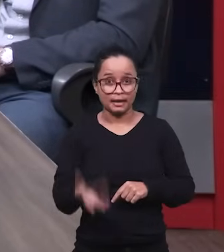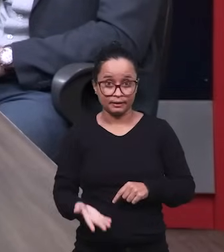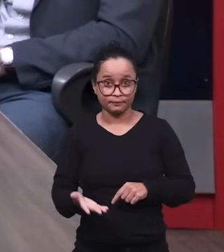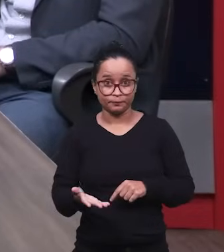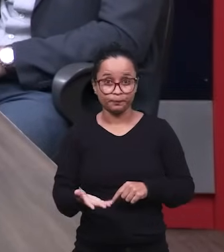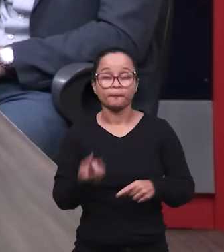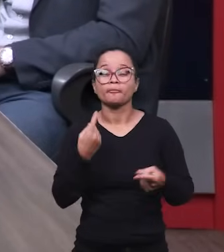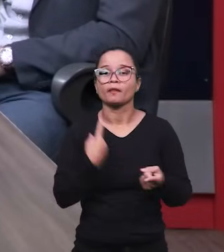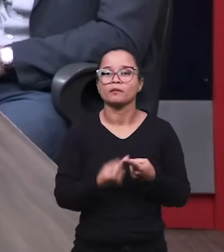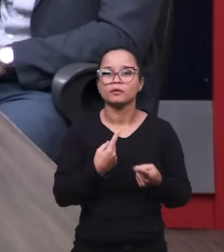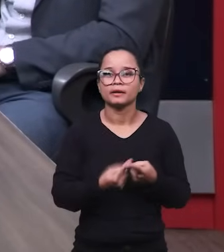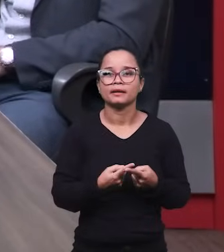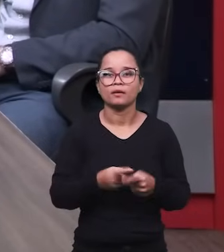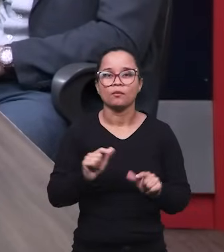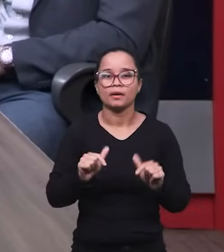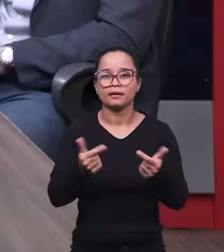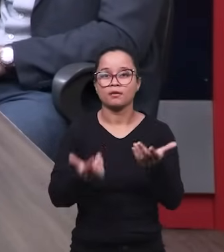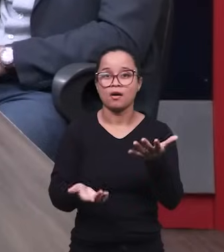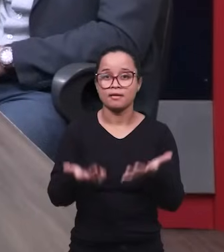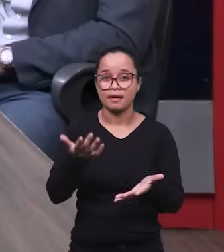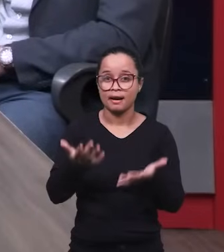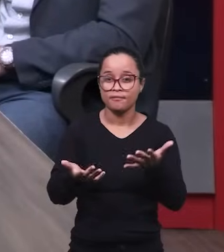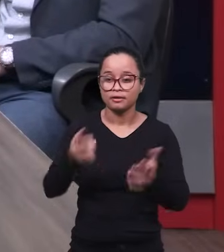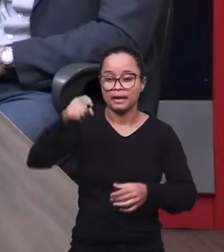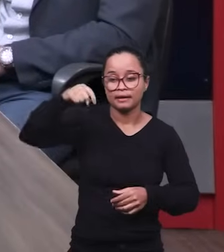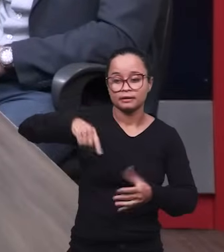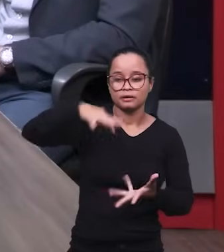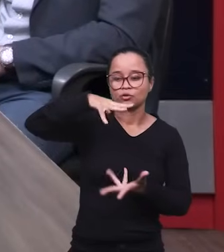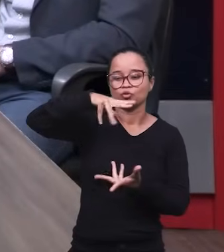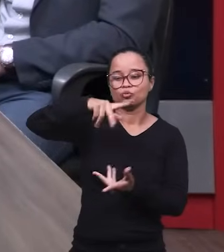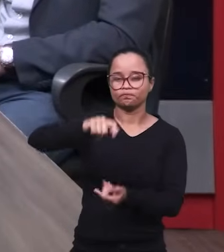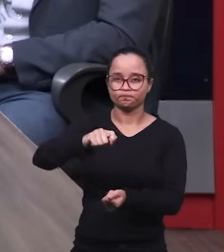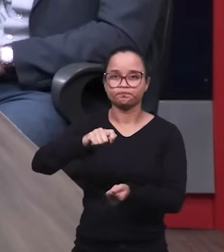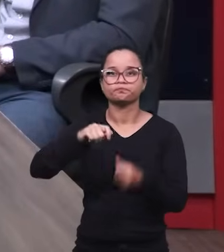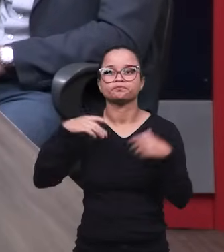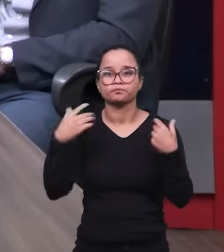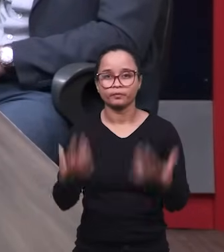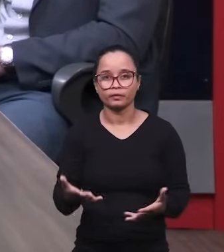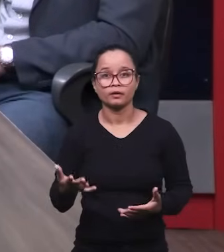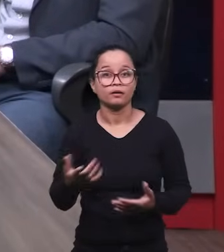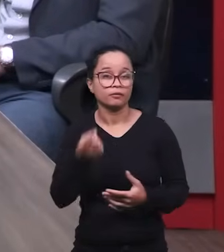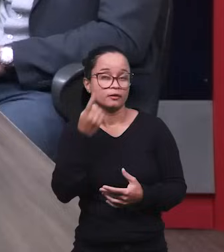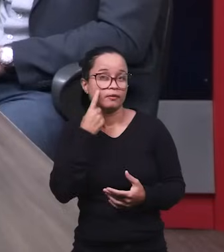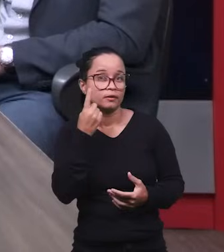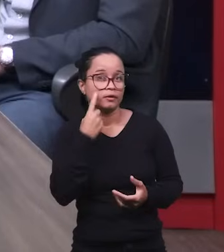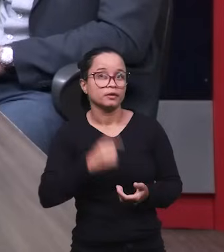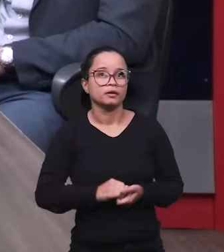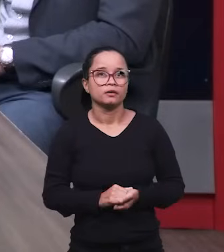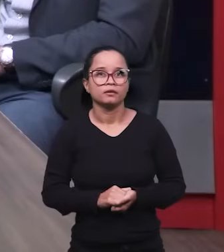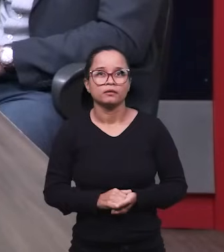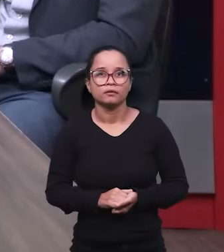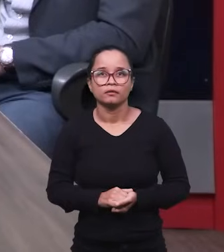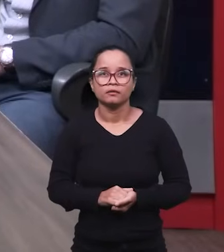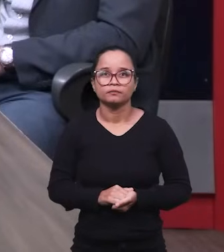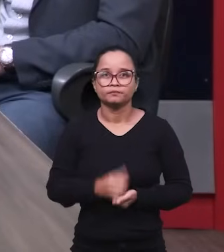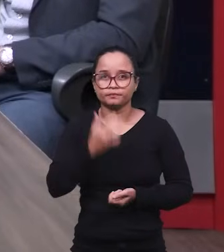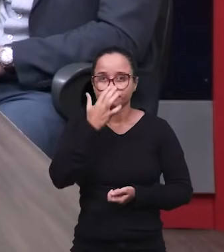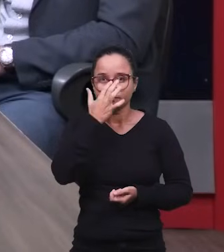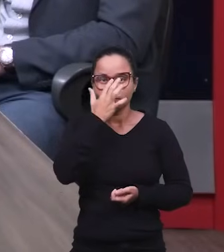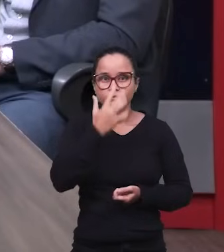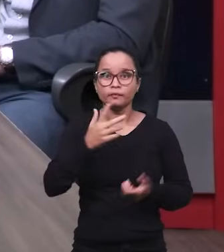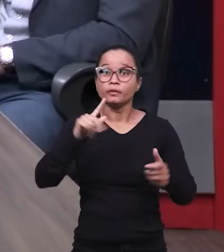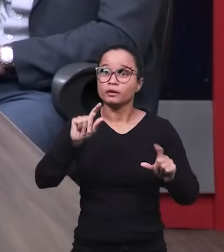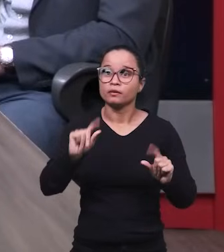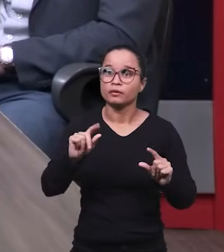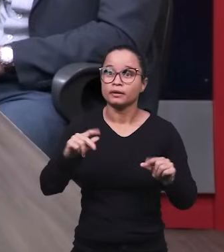ação gravitacional aqui na Terra. Mas aí, por favor, pula a figura. Nós vemos o